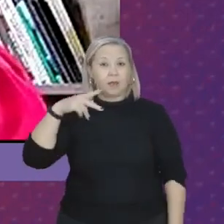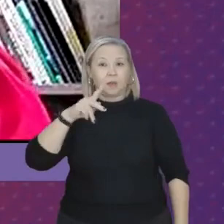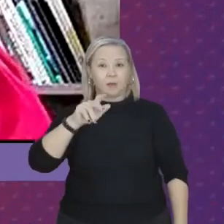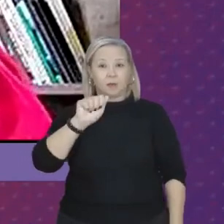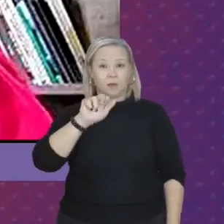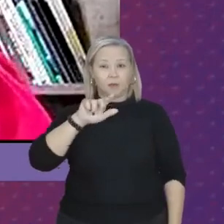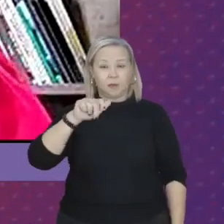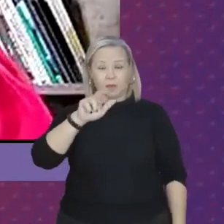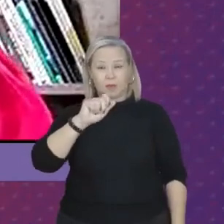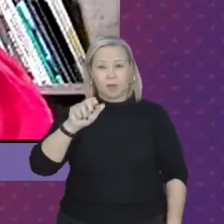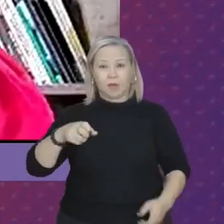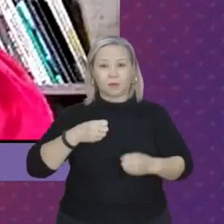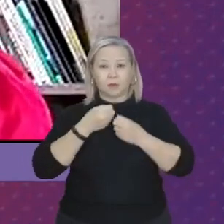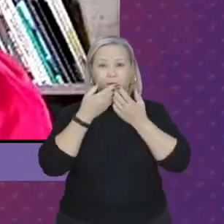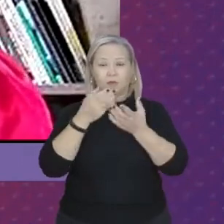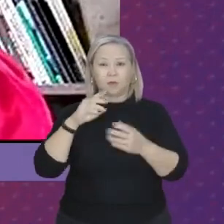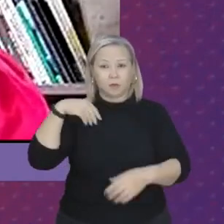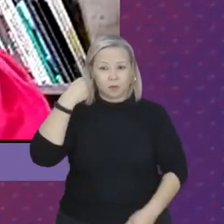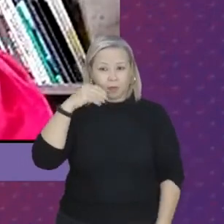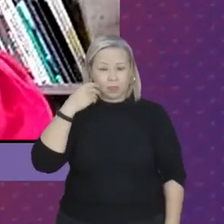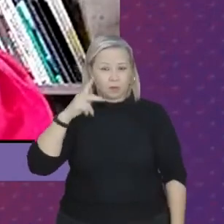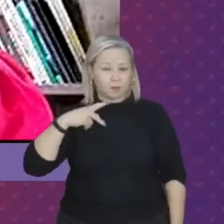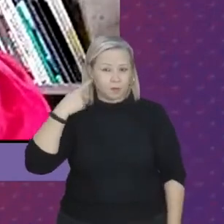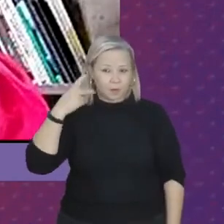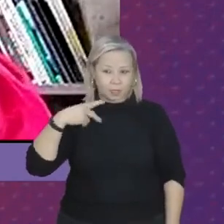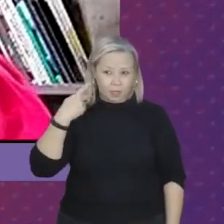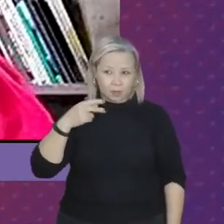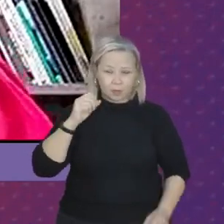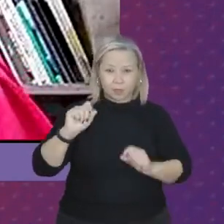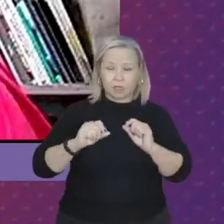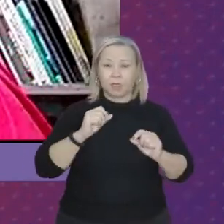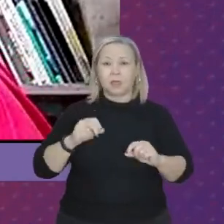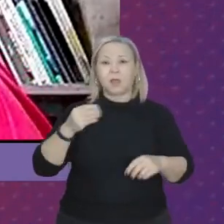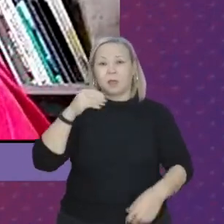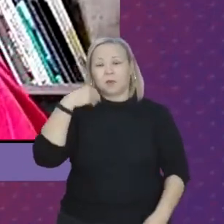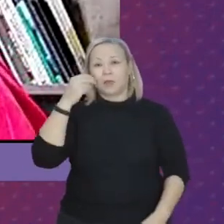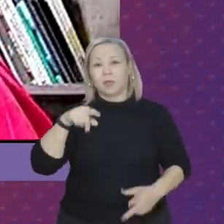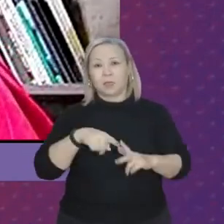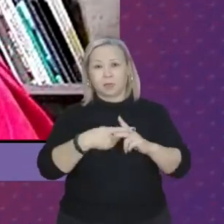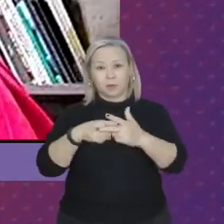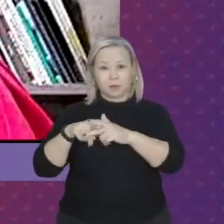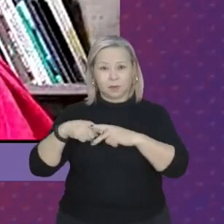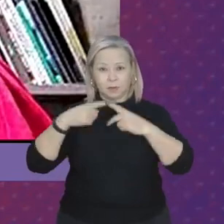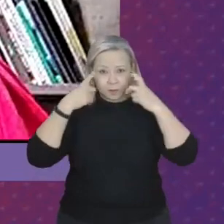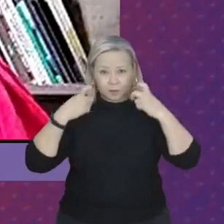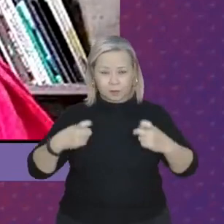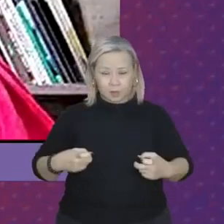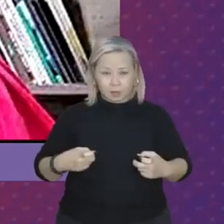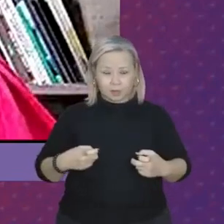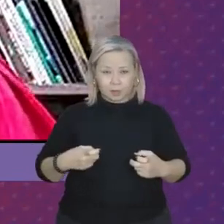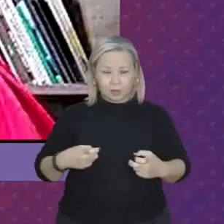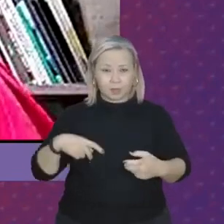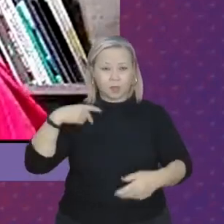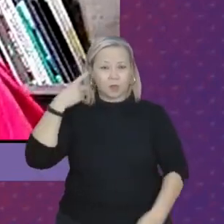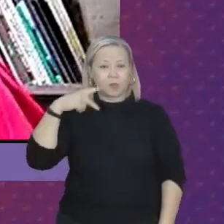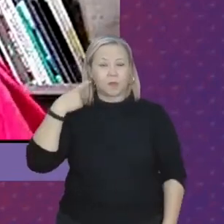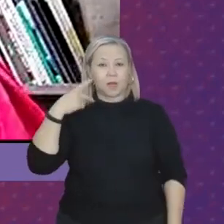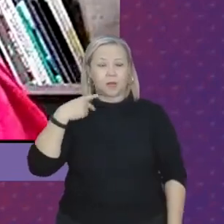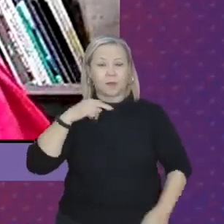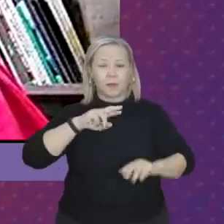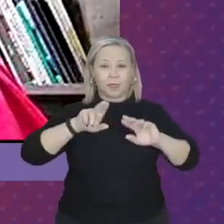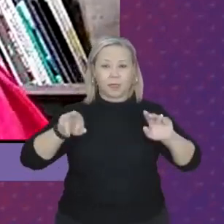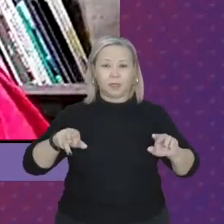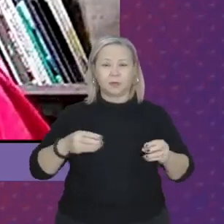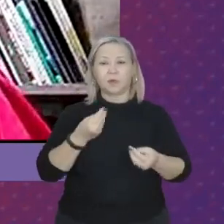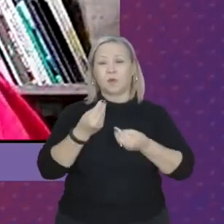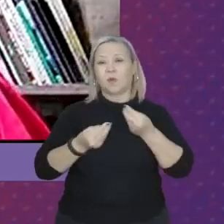nos contou sua experiência como vereadora, né, e as experiências e os mecanismos de violência no parlamento. Como vocês acham